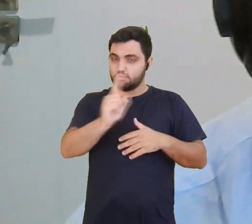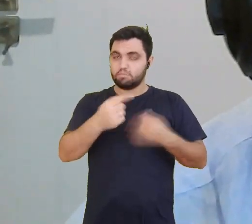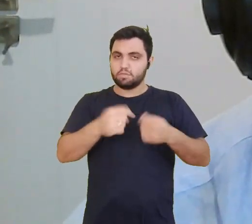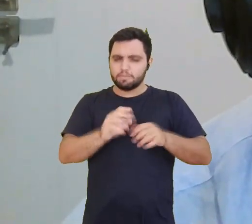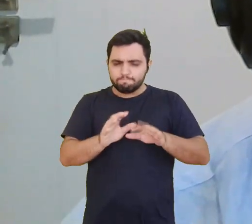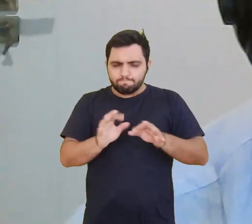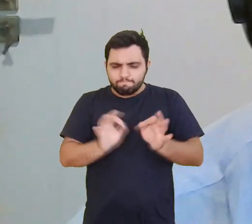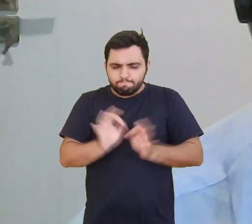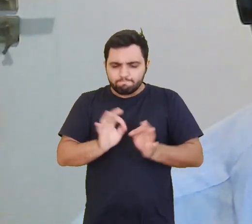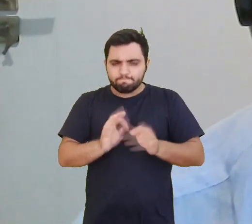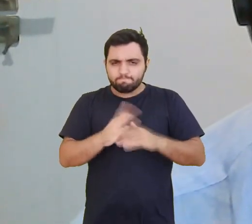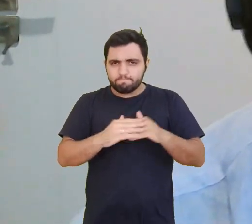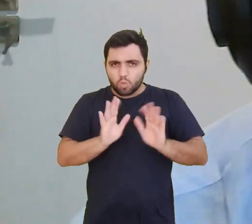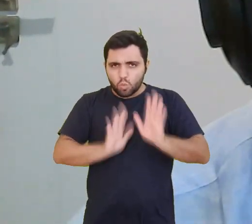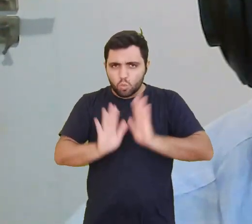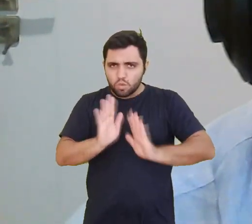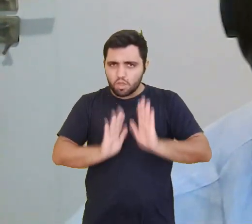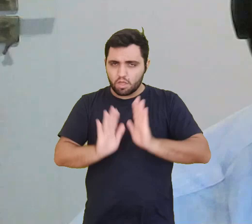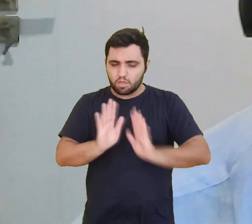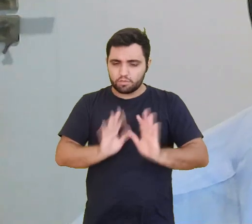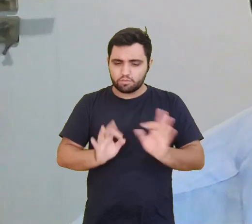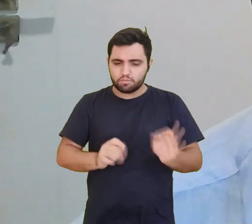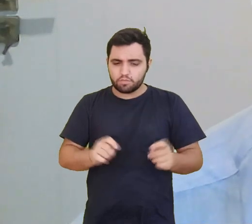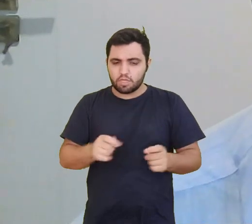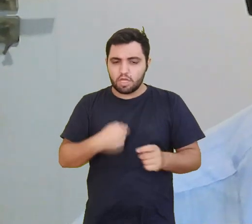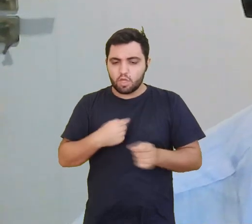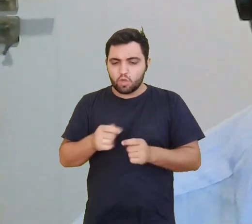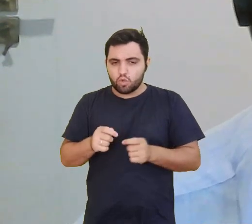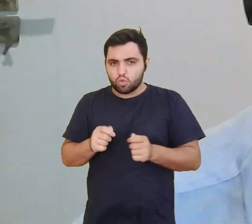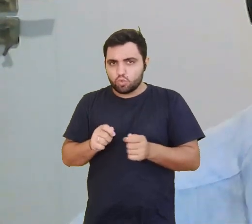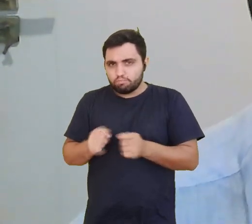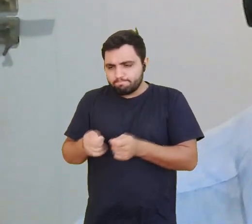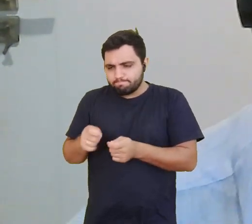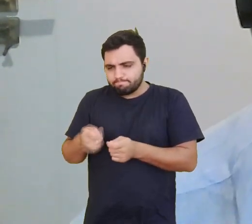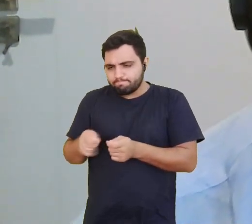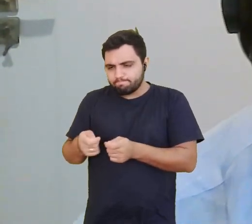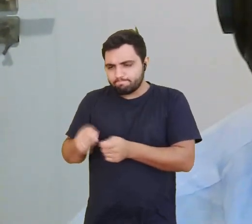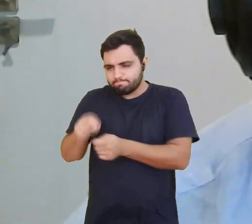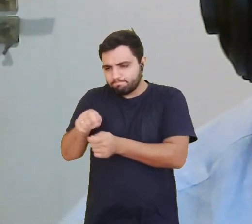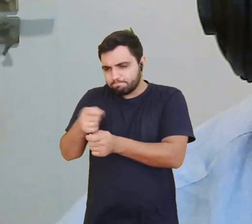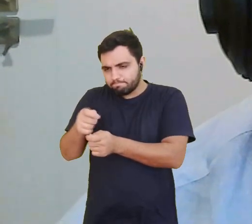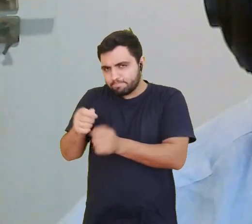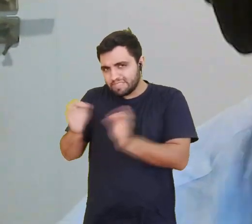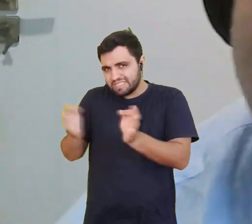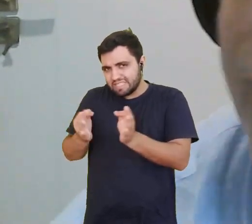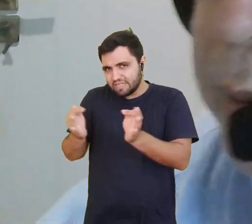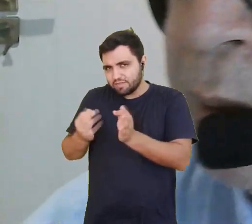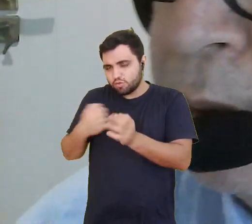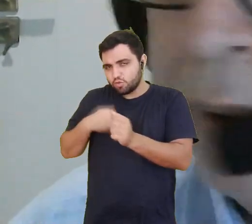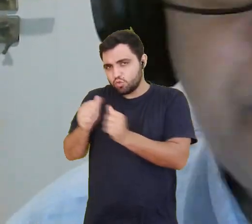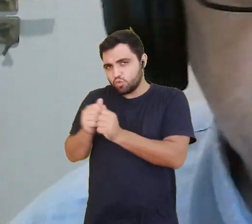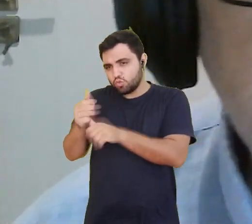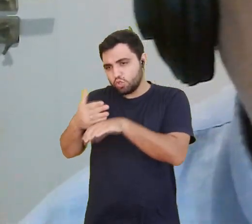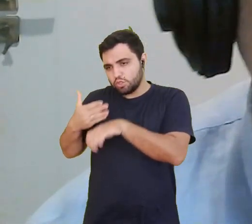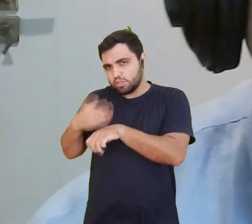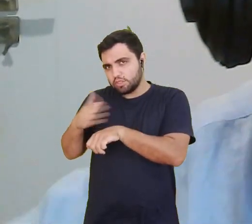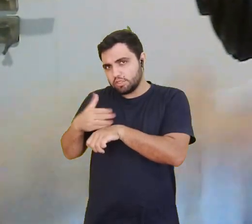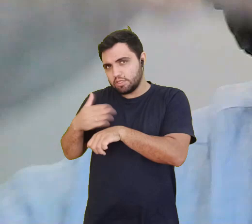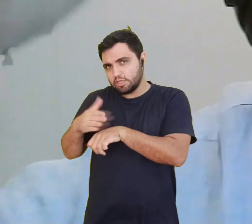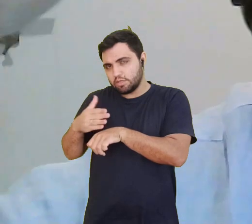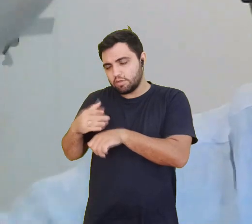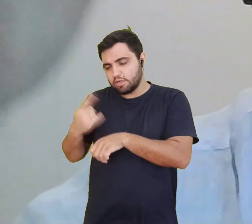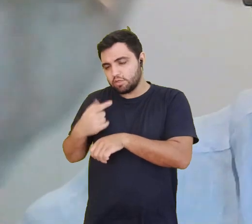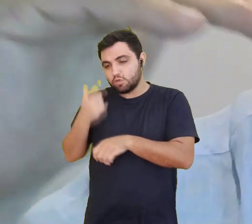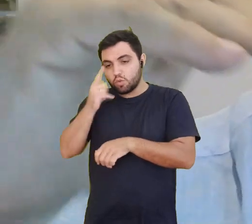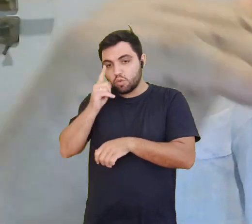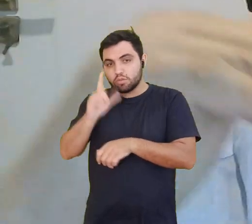fui ajustando os parafusos com a ajuda do meu estagiário Lucas, a gente botou certinho até o ponto em que a gente conseguiu